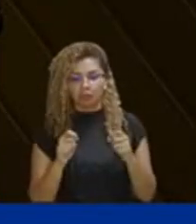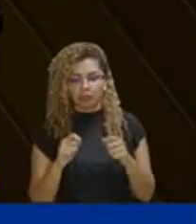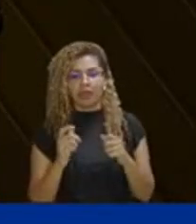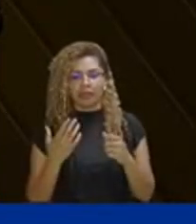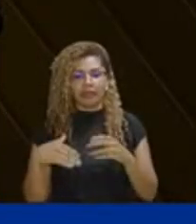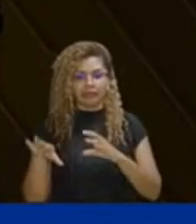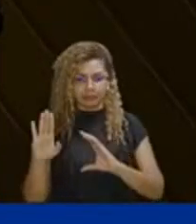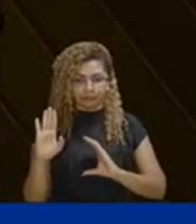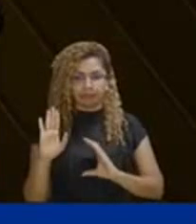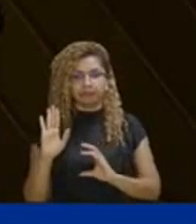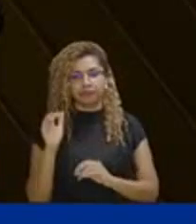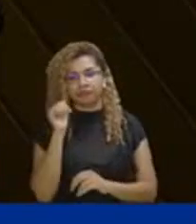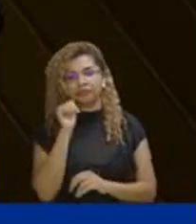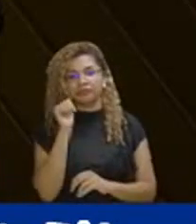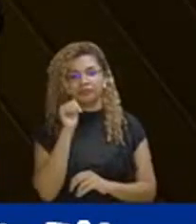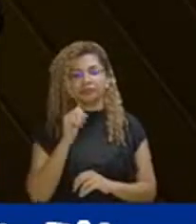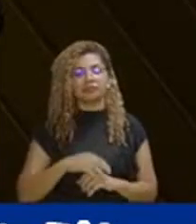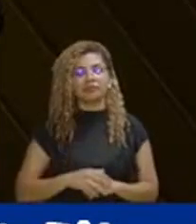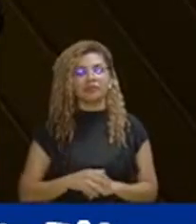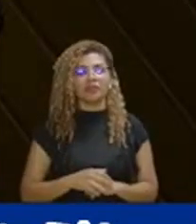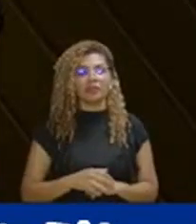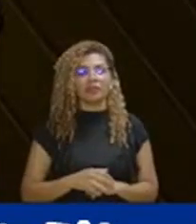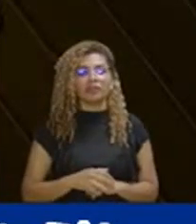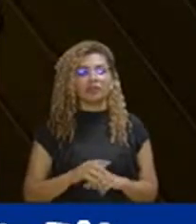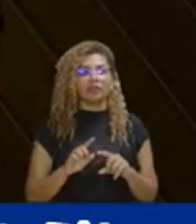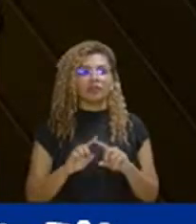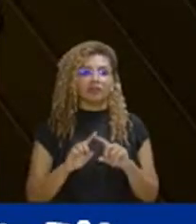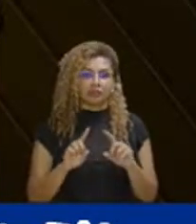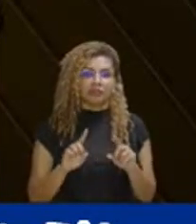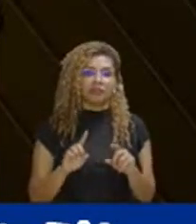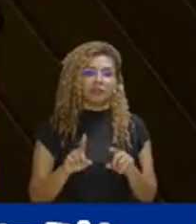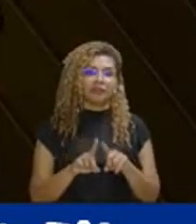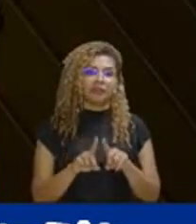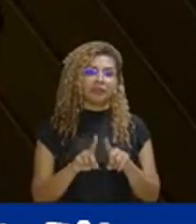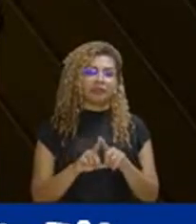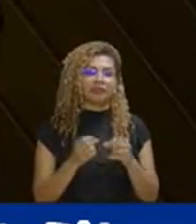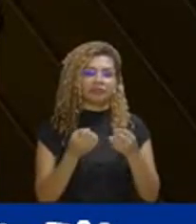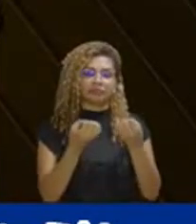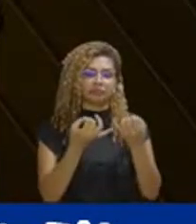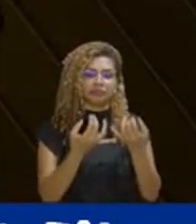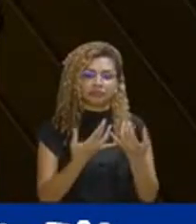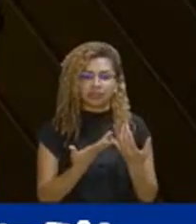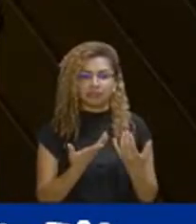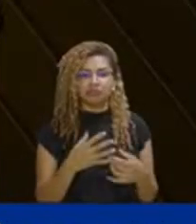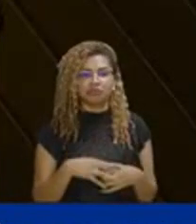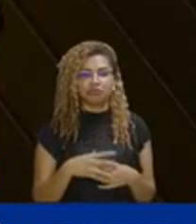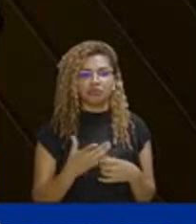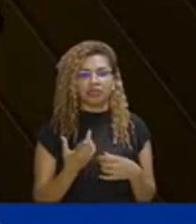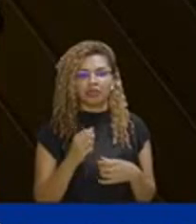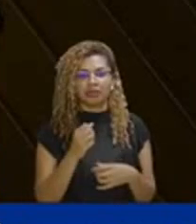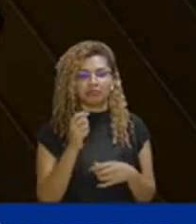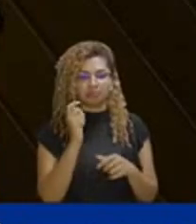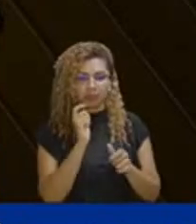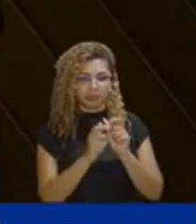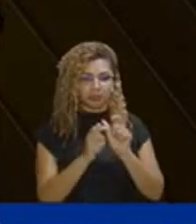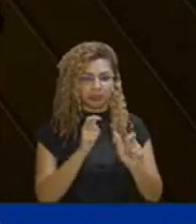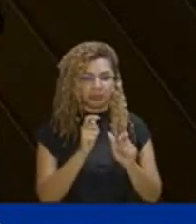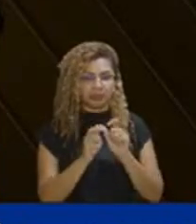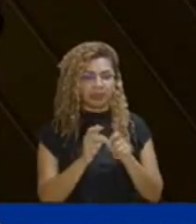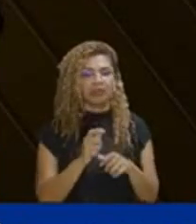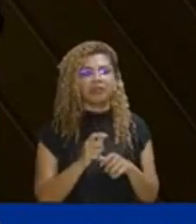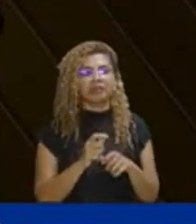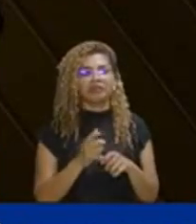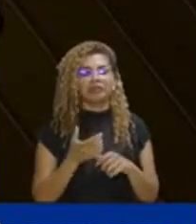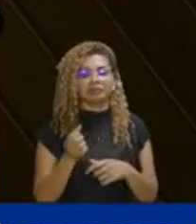da candidata. Fecho aspas. Ademais, não há que falar em qualquer ofensa ao contraditório e ampla defesa, mesmo diante